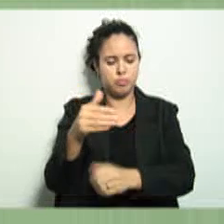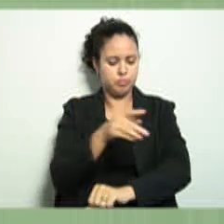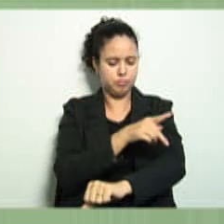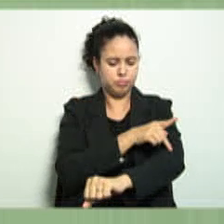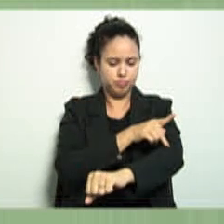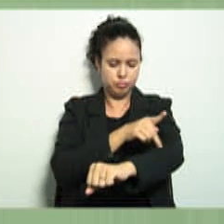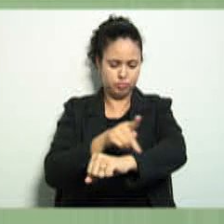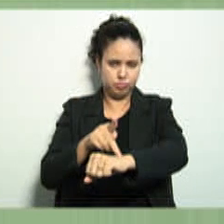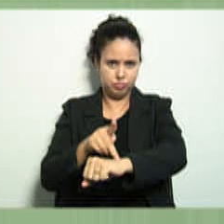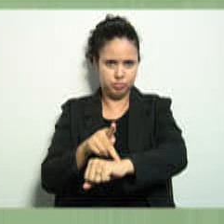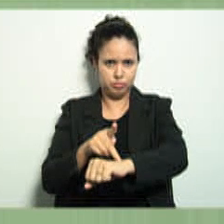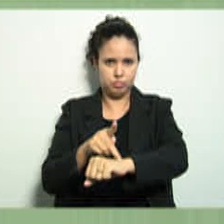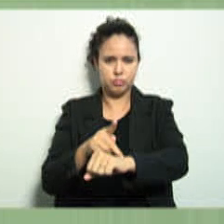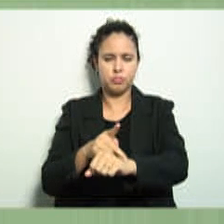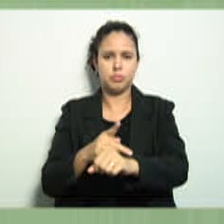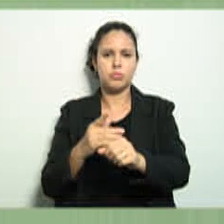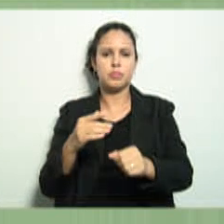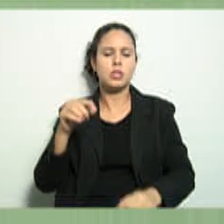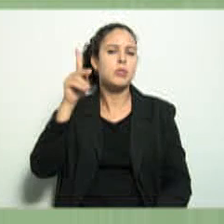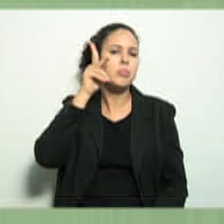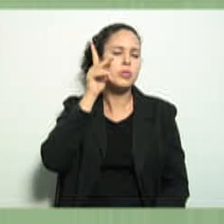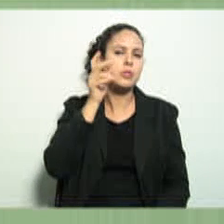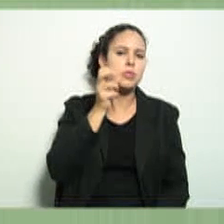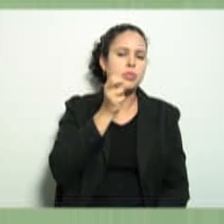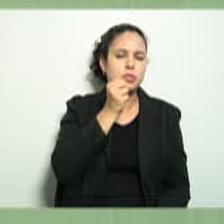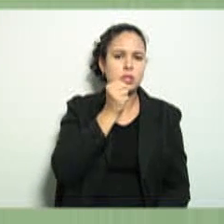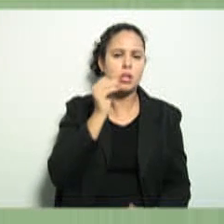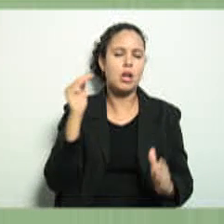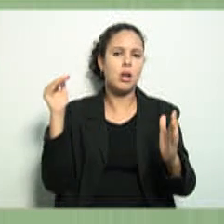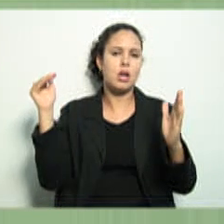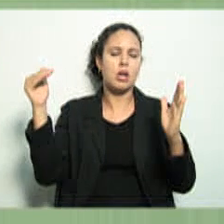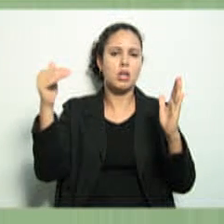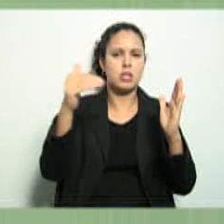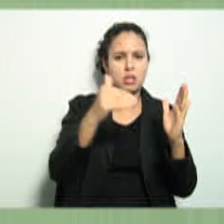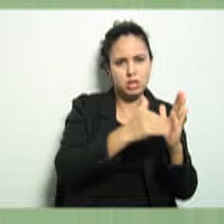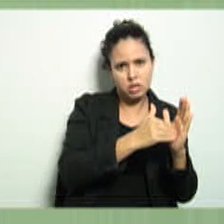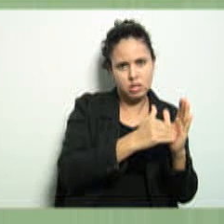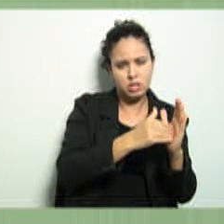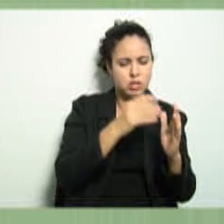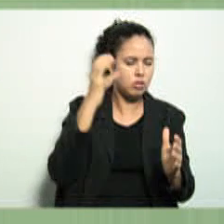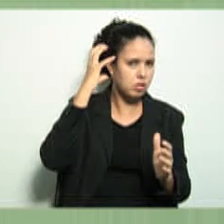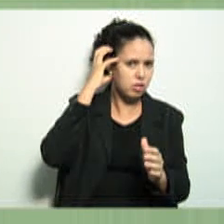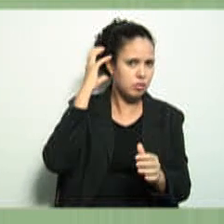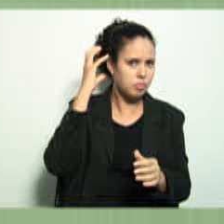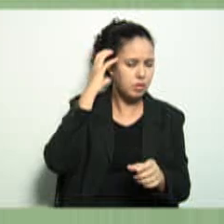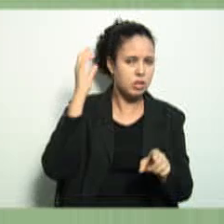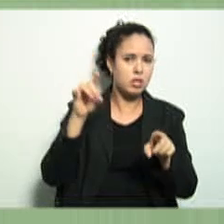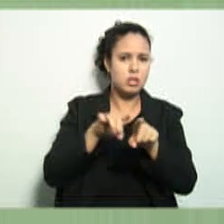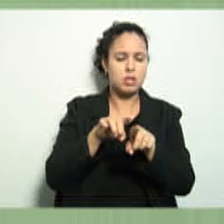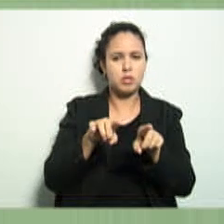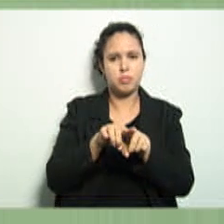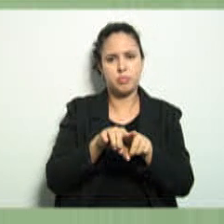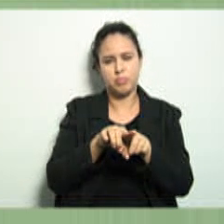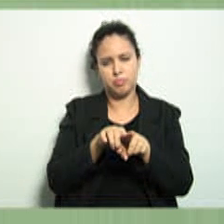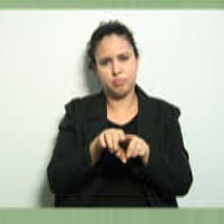conhecida, ligando Mâncio Lima, no norte do estado do Acre, a Limeira, no interior de São